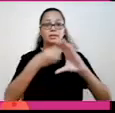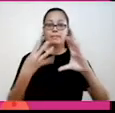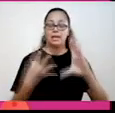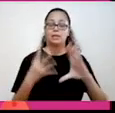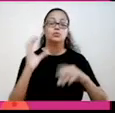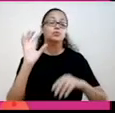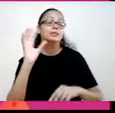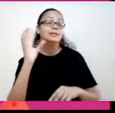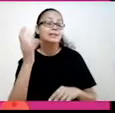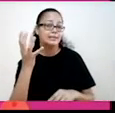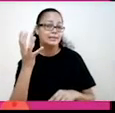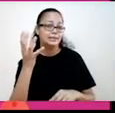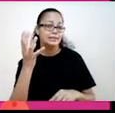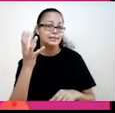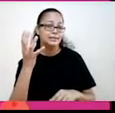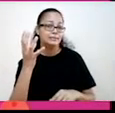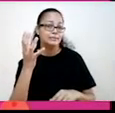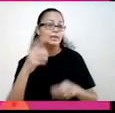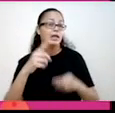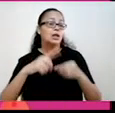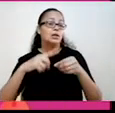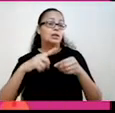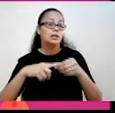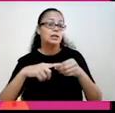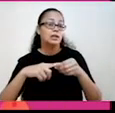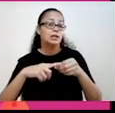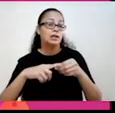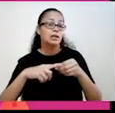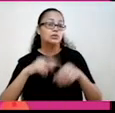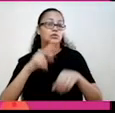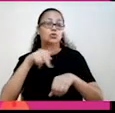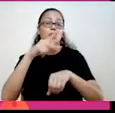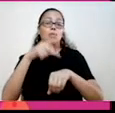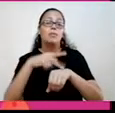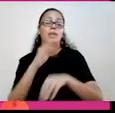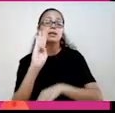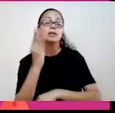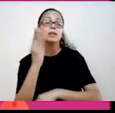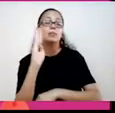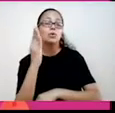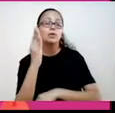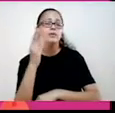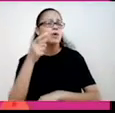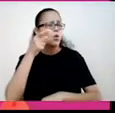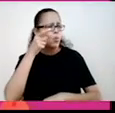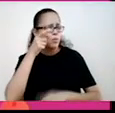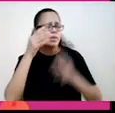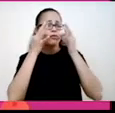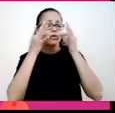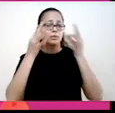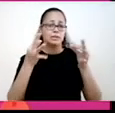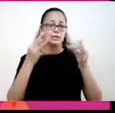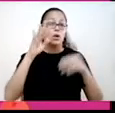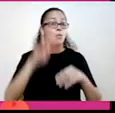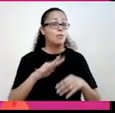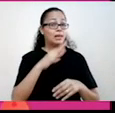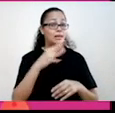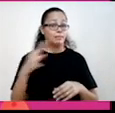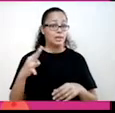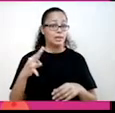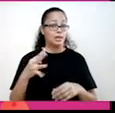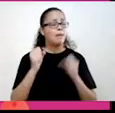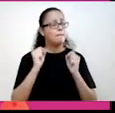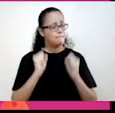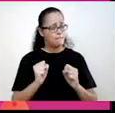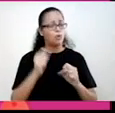clima de Santa Cruz de la Sierra, na Bolívia. Observe com atenção. Nós temos então aqui uma tabela, vocês podem